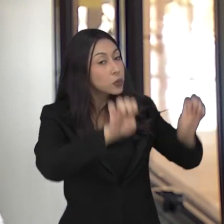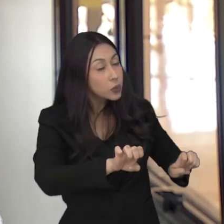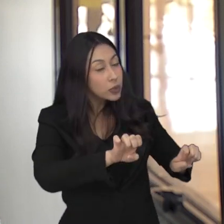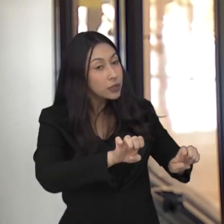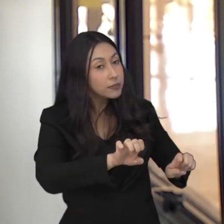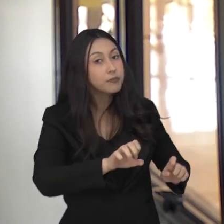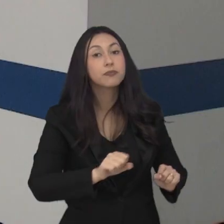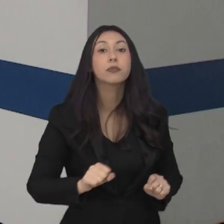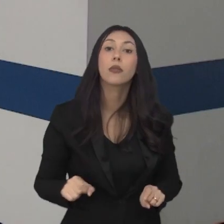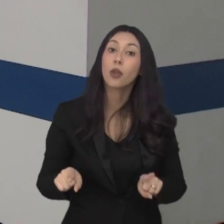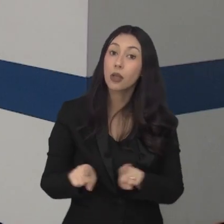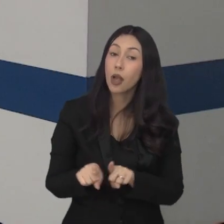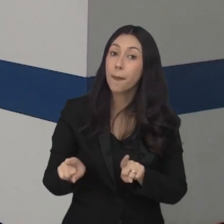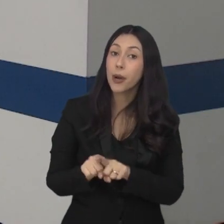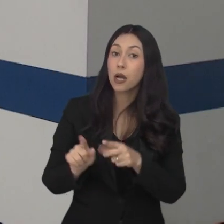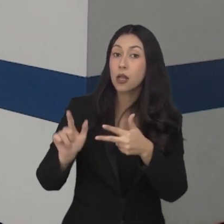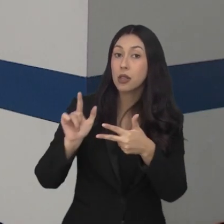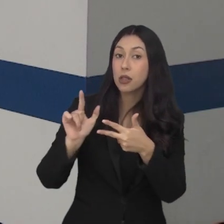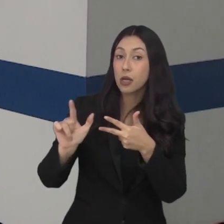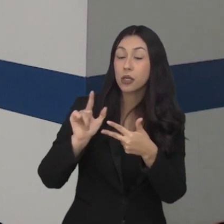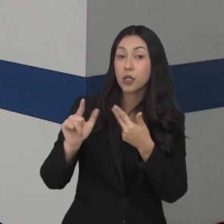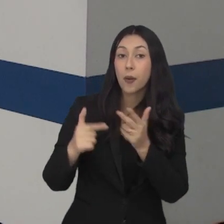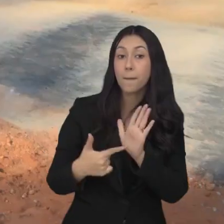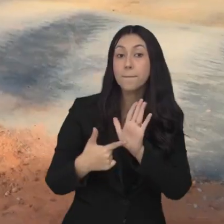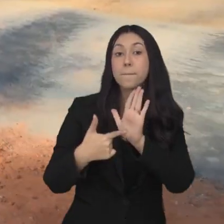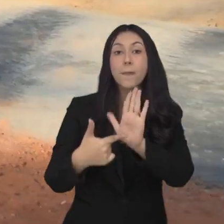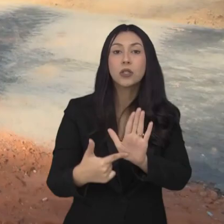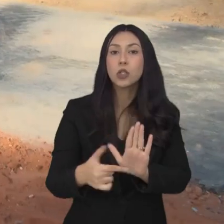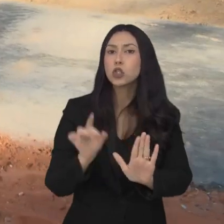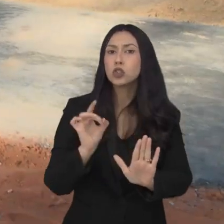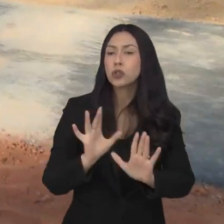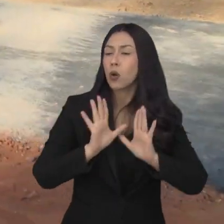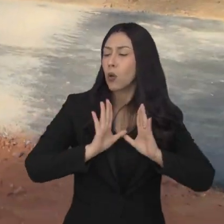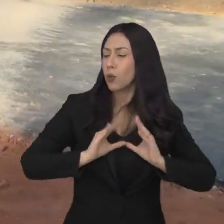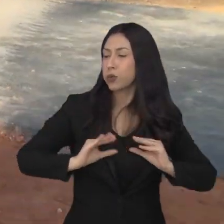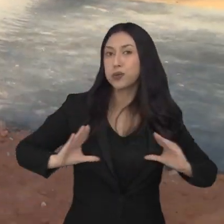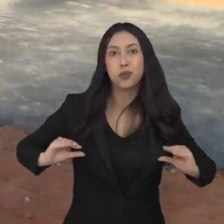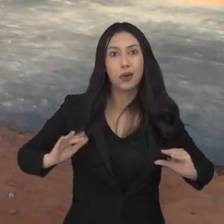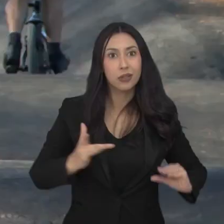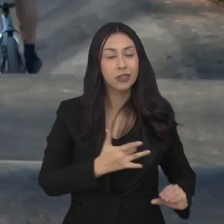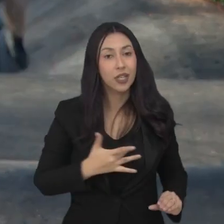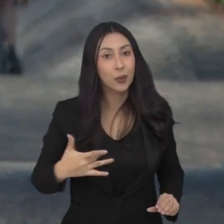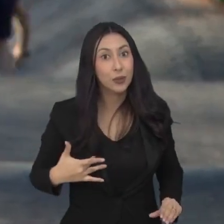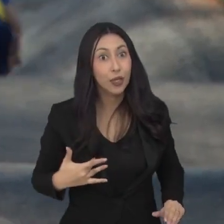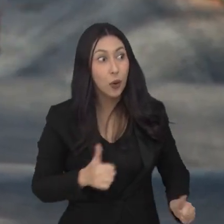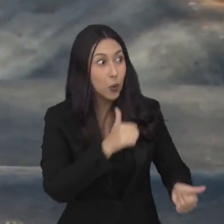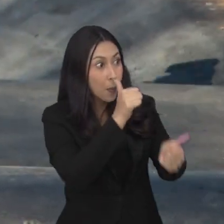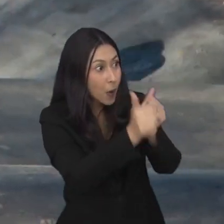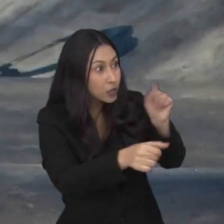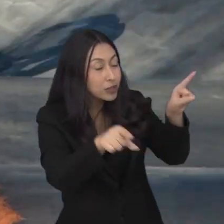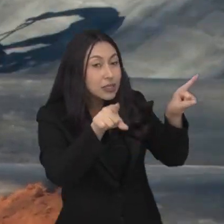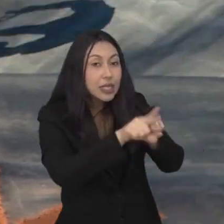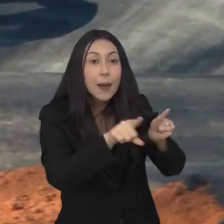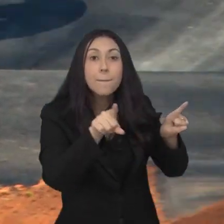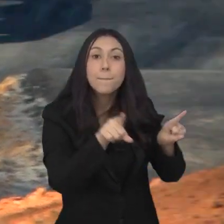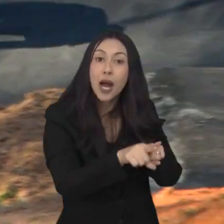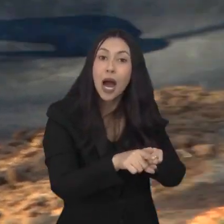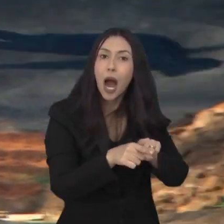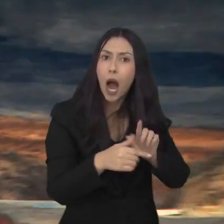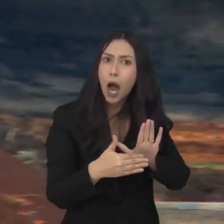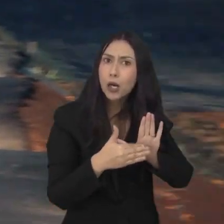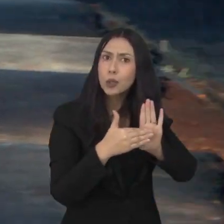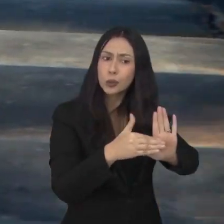de estrutura esportiva. Ainda segundo o Legislativo, mais que bem-estar e saúde, o esporte também é uma